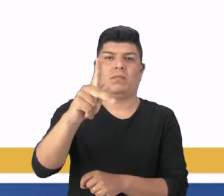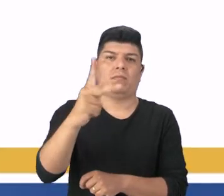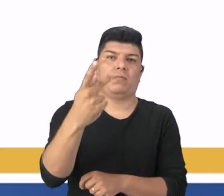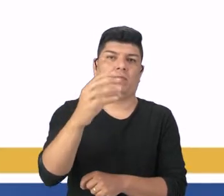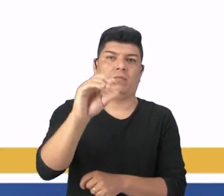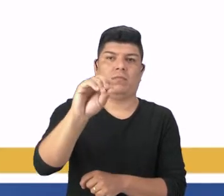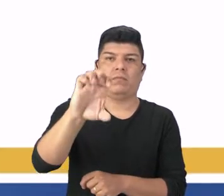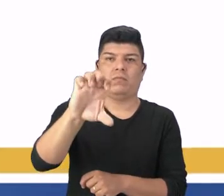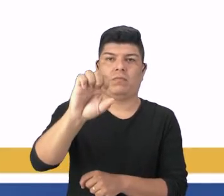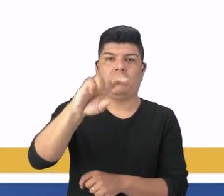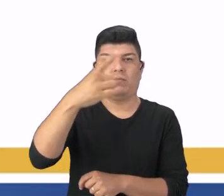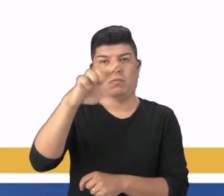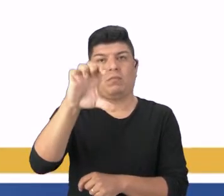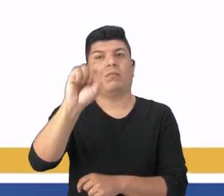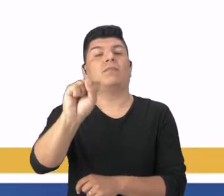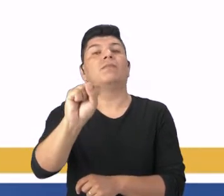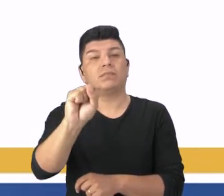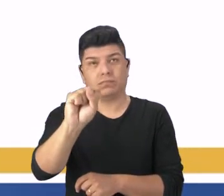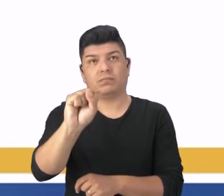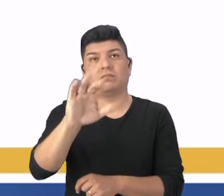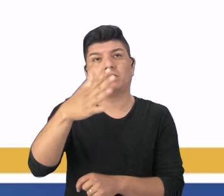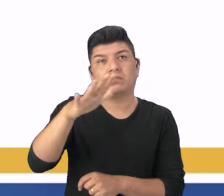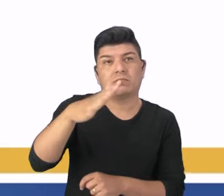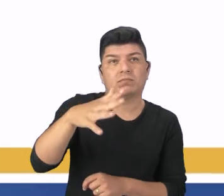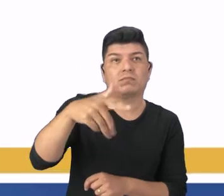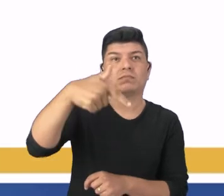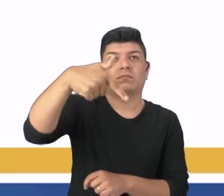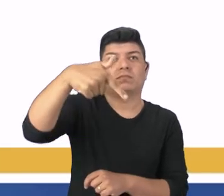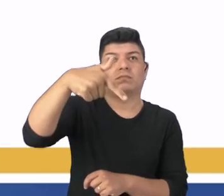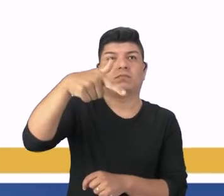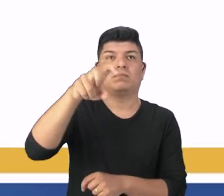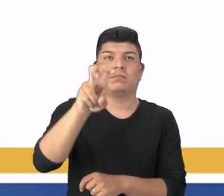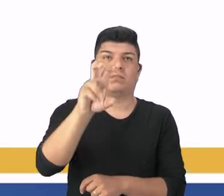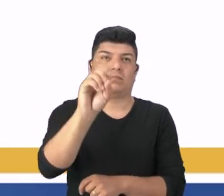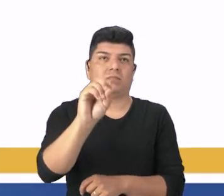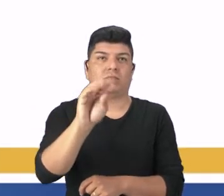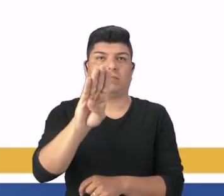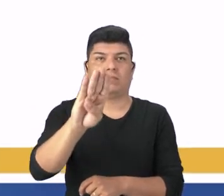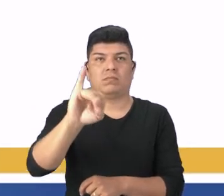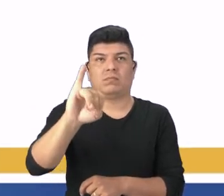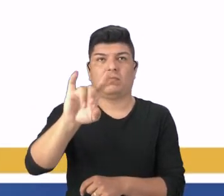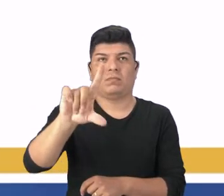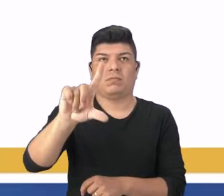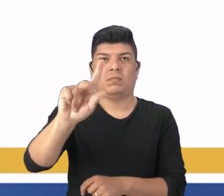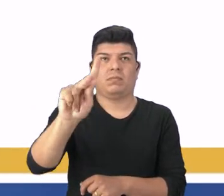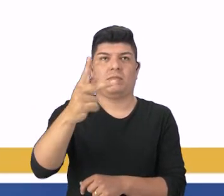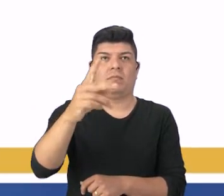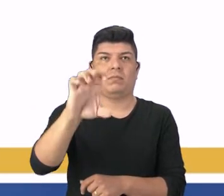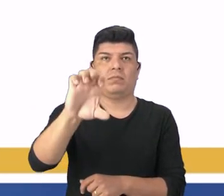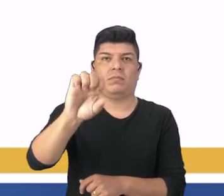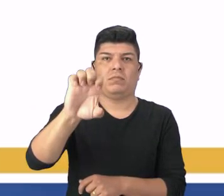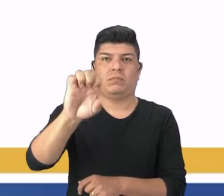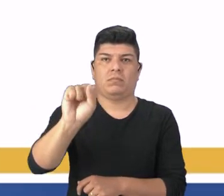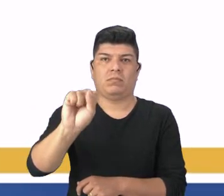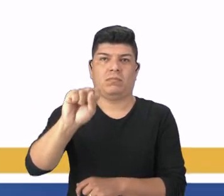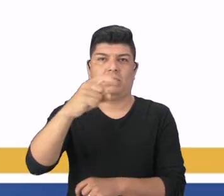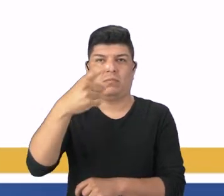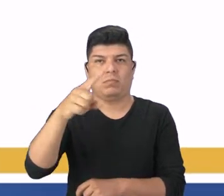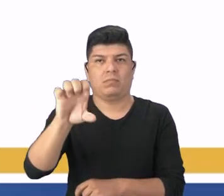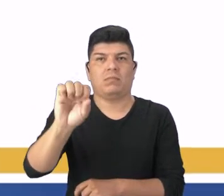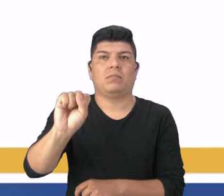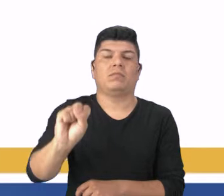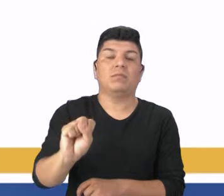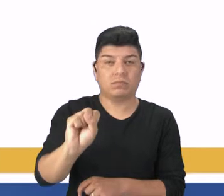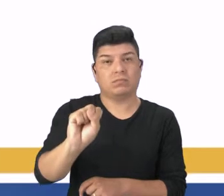custando aproximadamente 750 bilhões à economia global anualmente, ou seja, um prejuízo equivalente